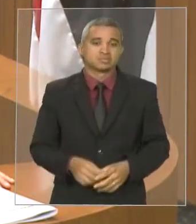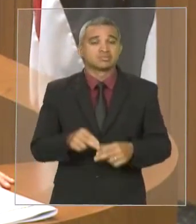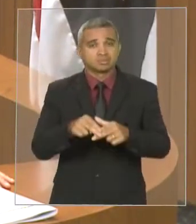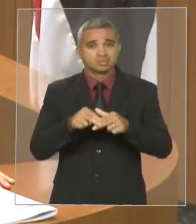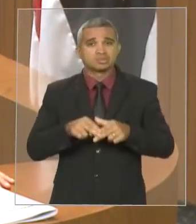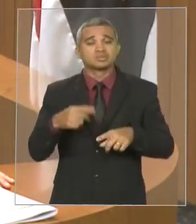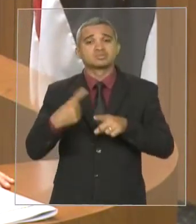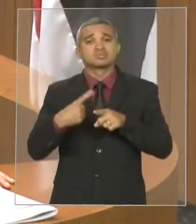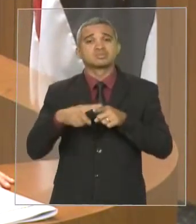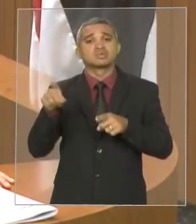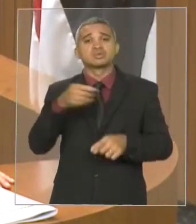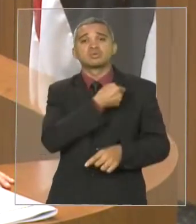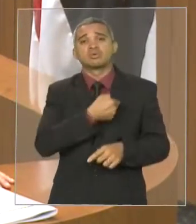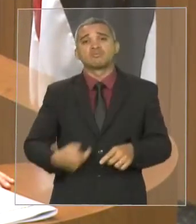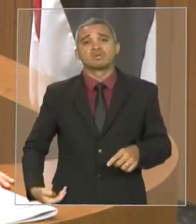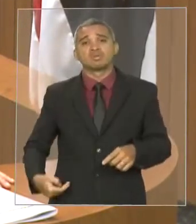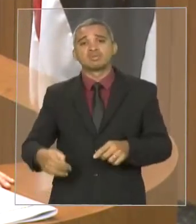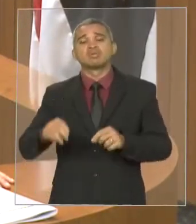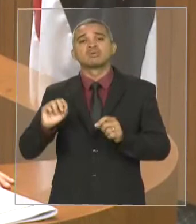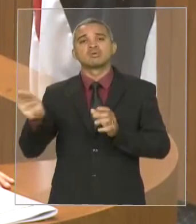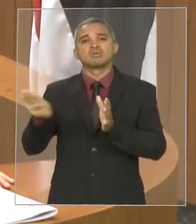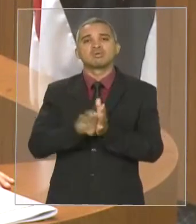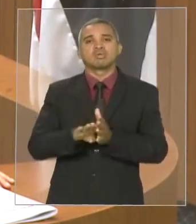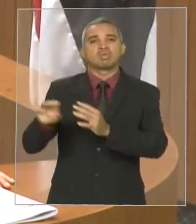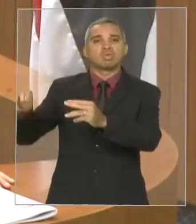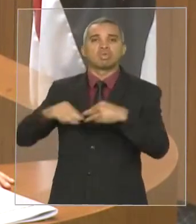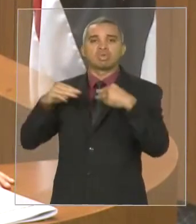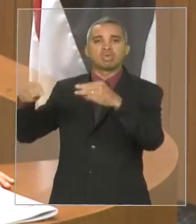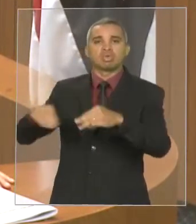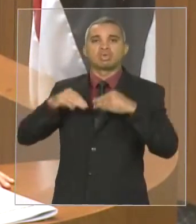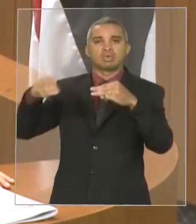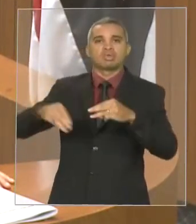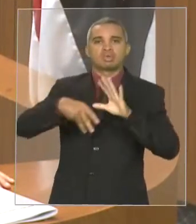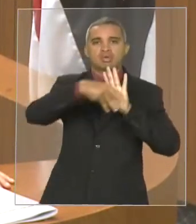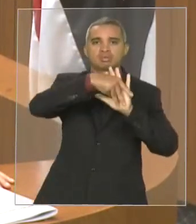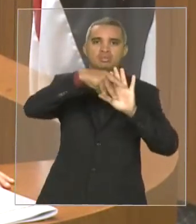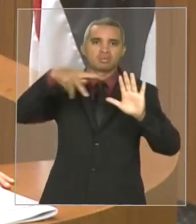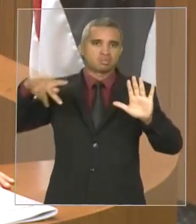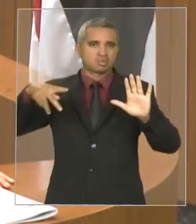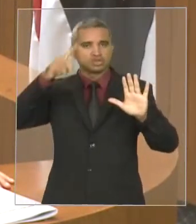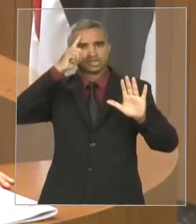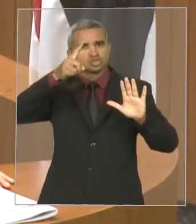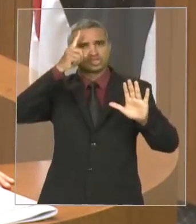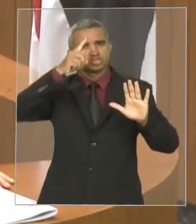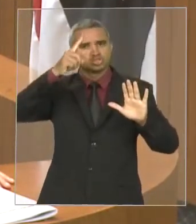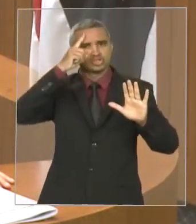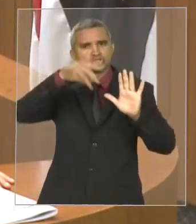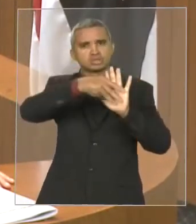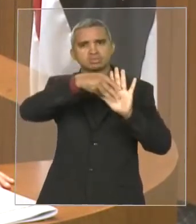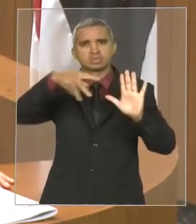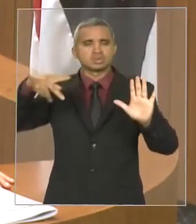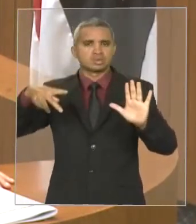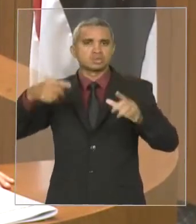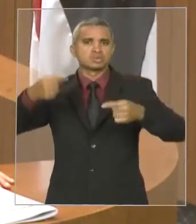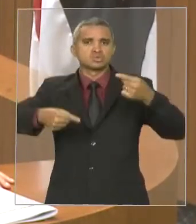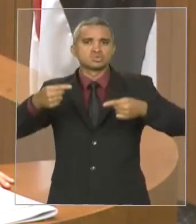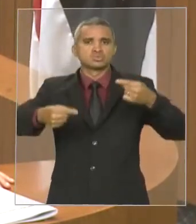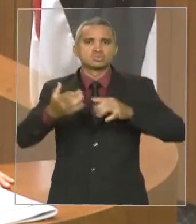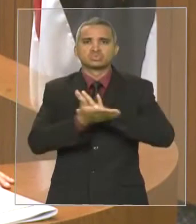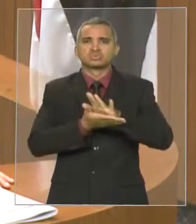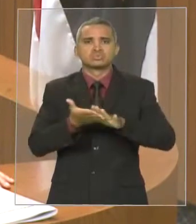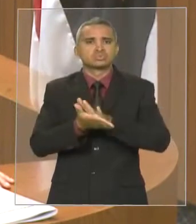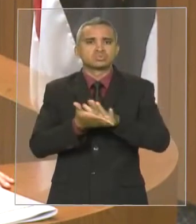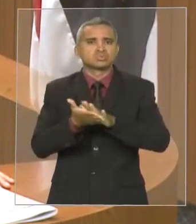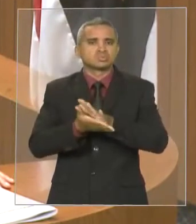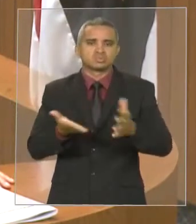medidas provisórias que são editadas diariamente pelo Poder Executivo, sem discussão, e aí eu vou mais além,